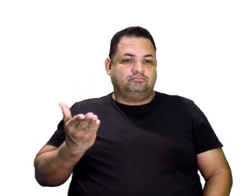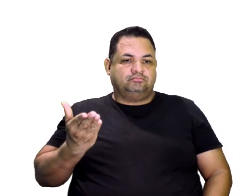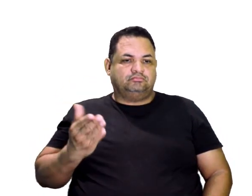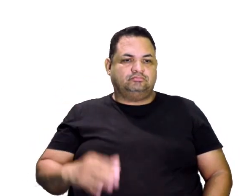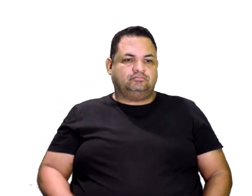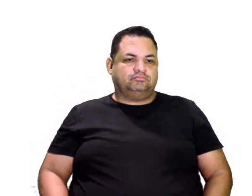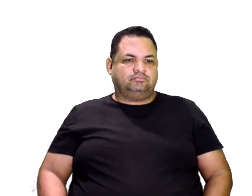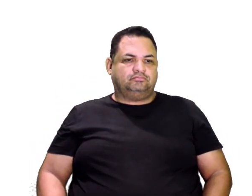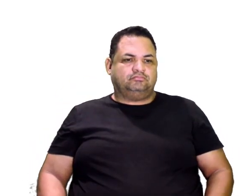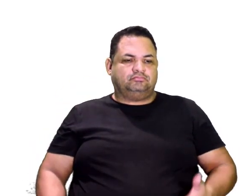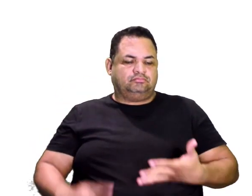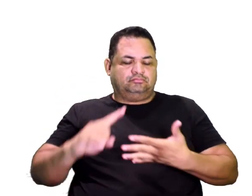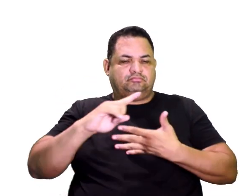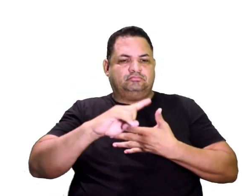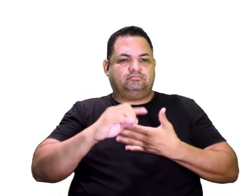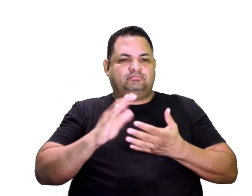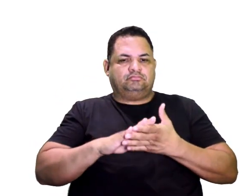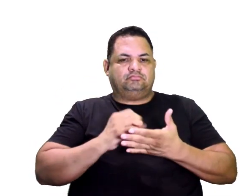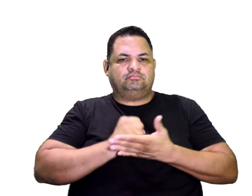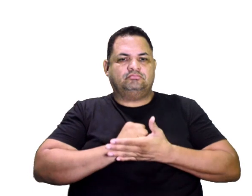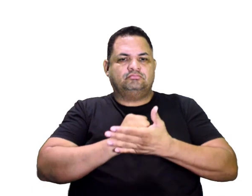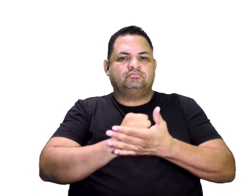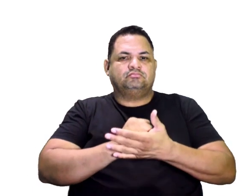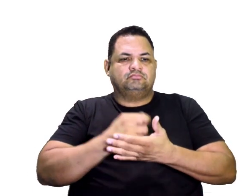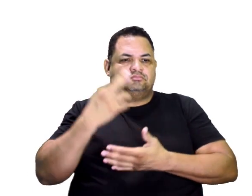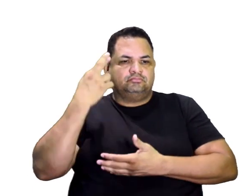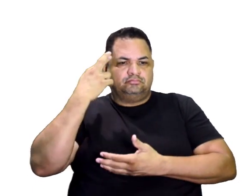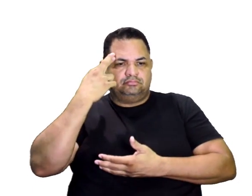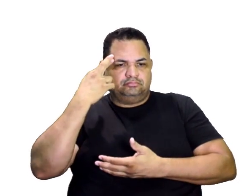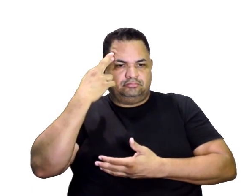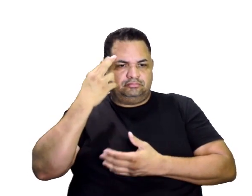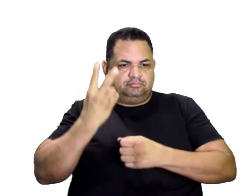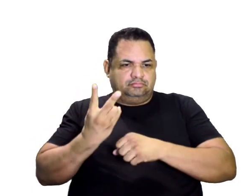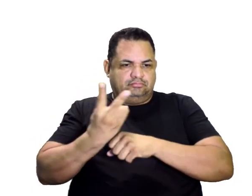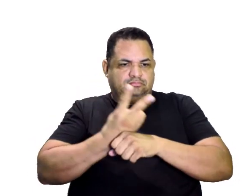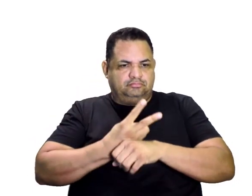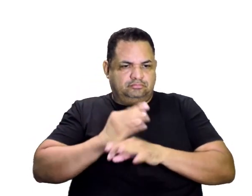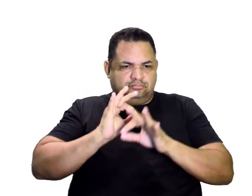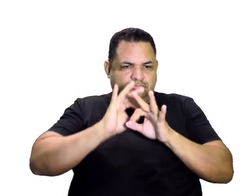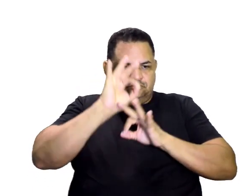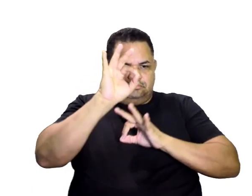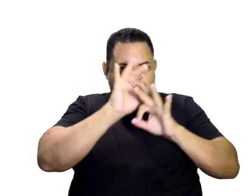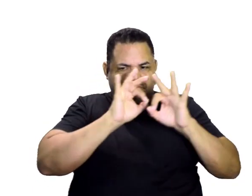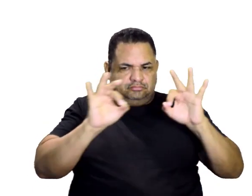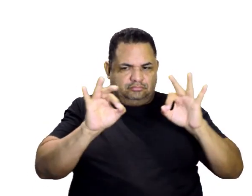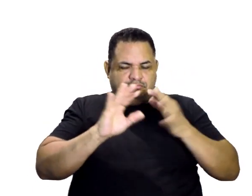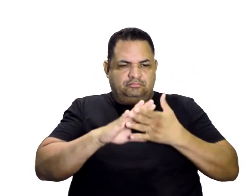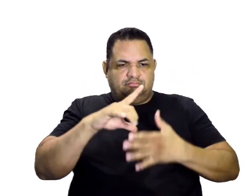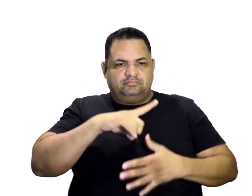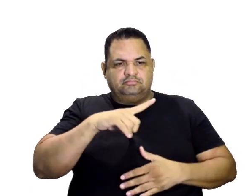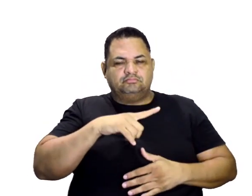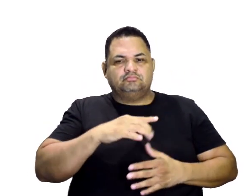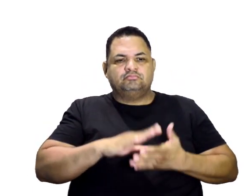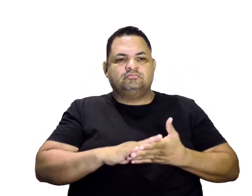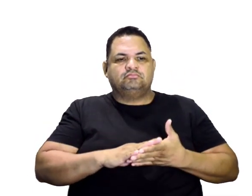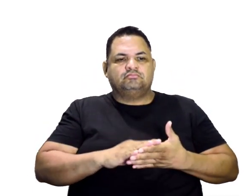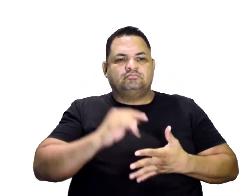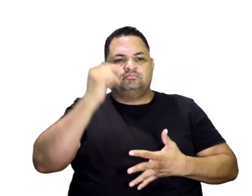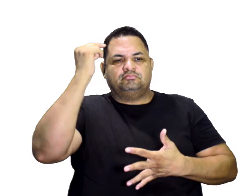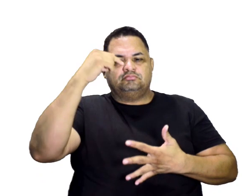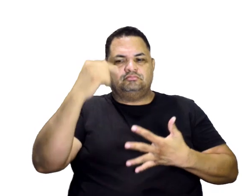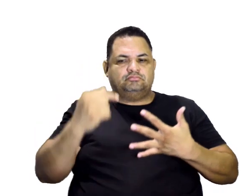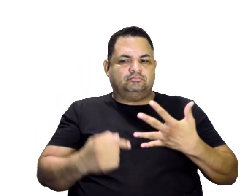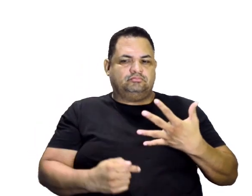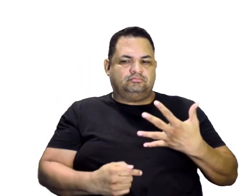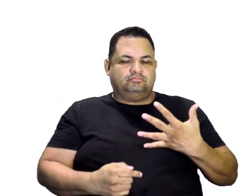O movimento que é baseado na racionalidade e na busca da simetria. Então, nós temos aí os